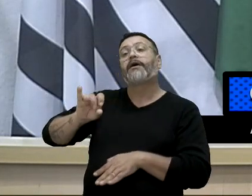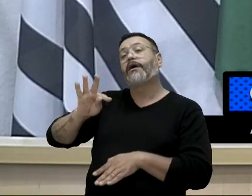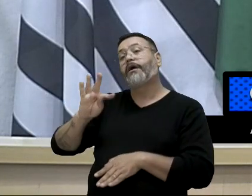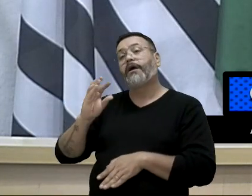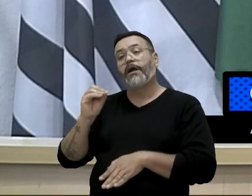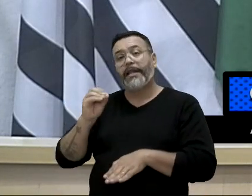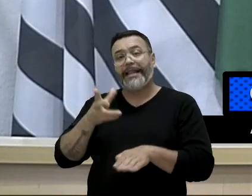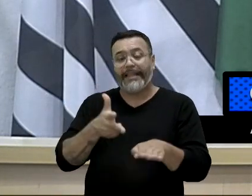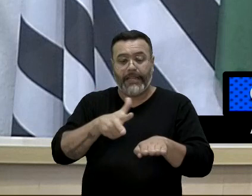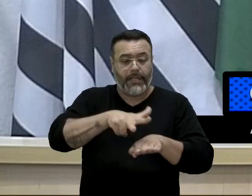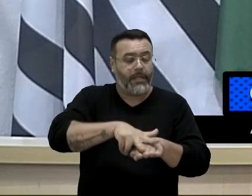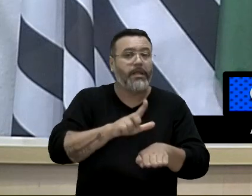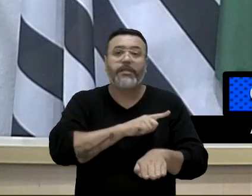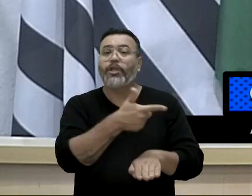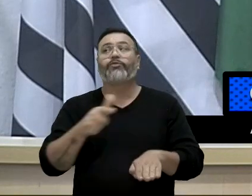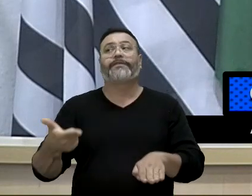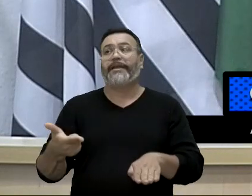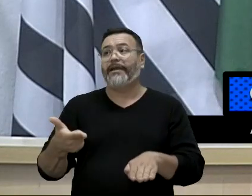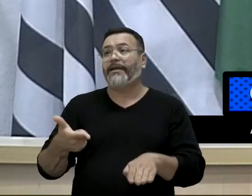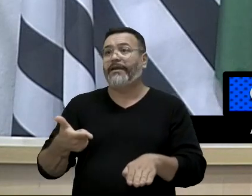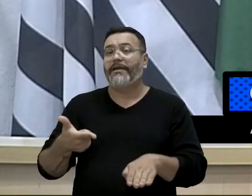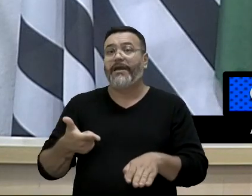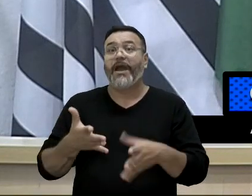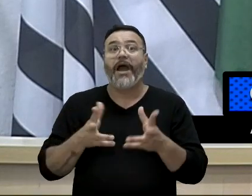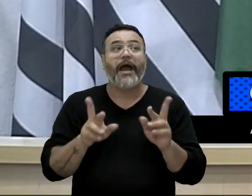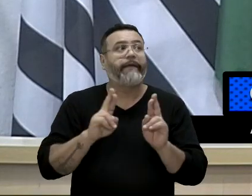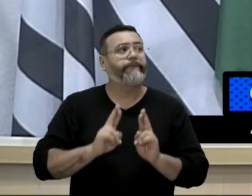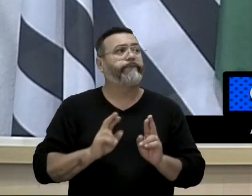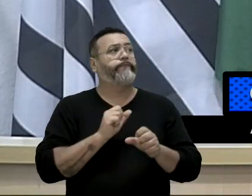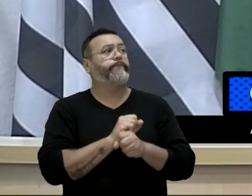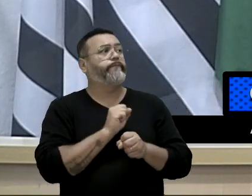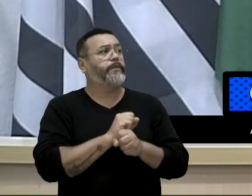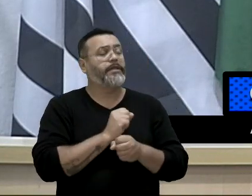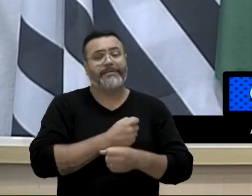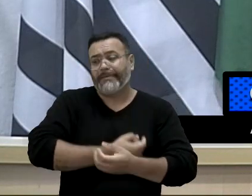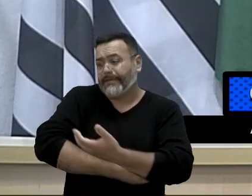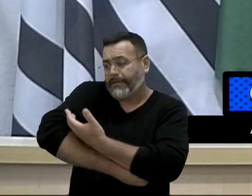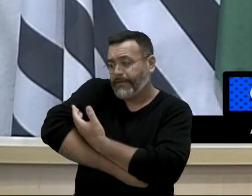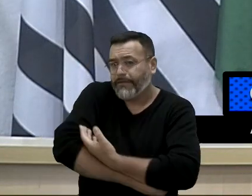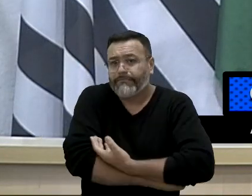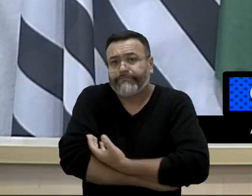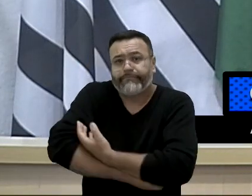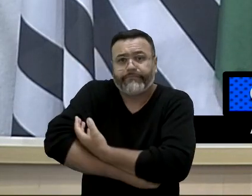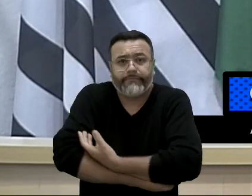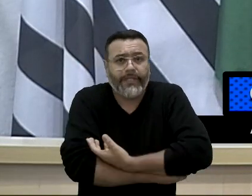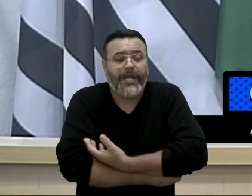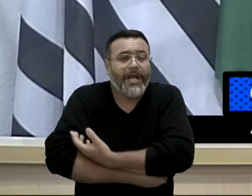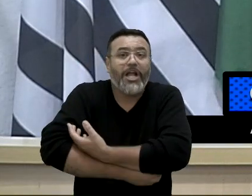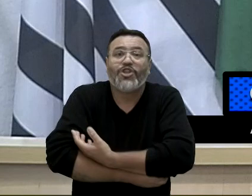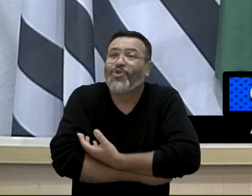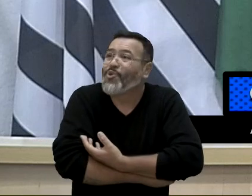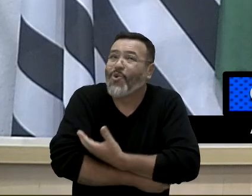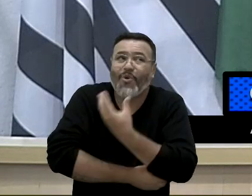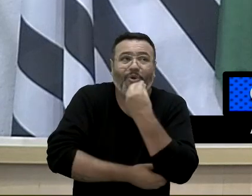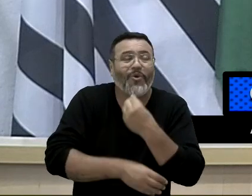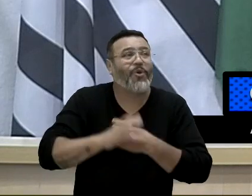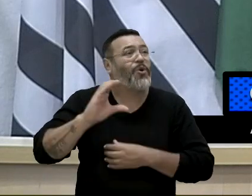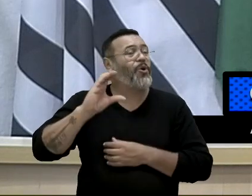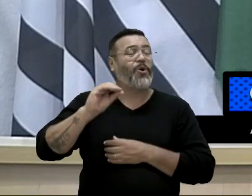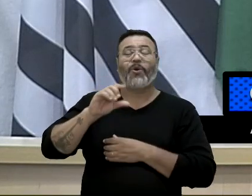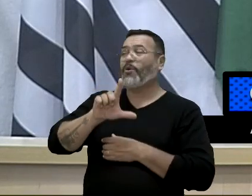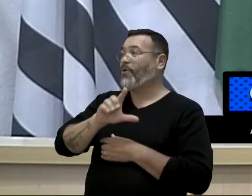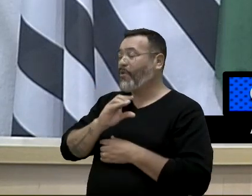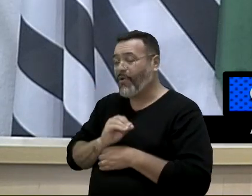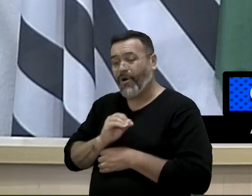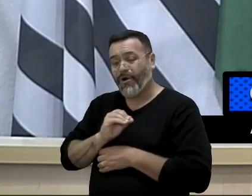com o bebê no colo. Já imaginou, gente? Depois de um trabalho de parto que é algo tão cansativo, eu tive duas cesáreas, não passei pelo parto normal, que eu